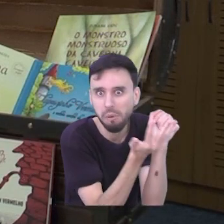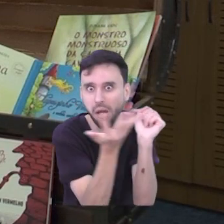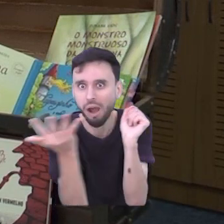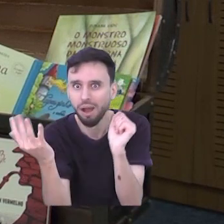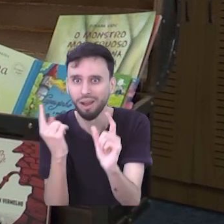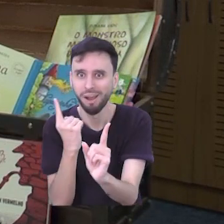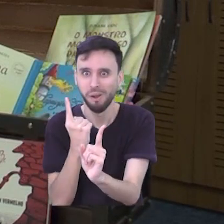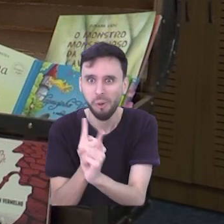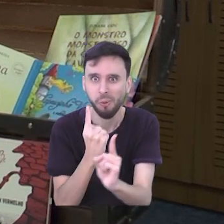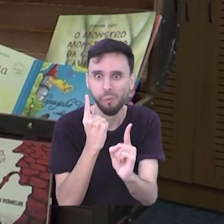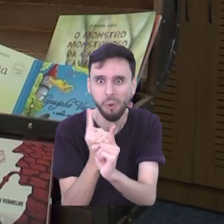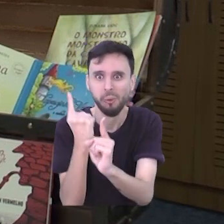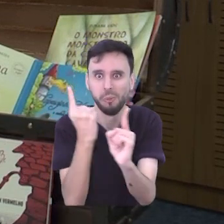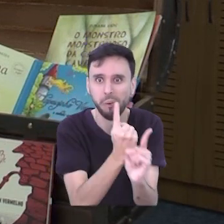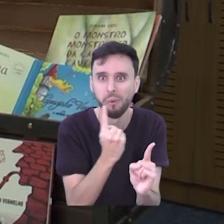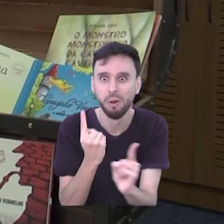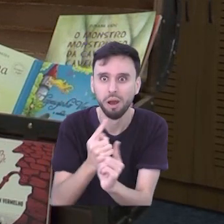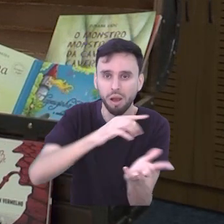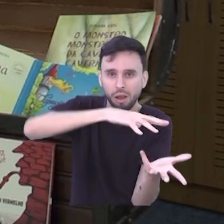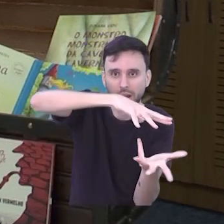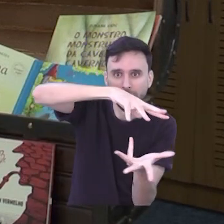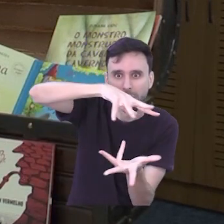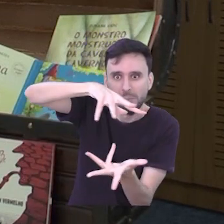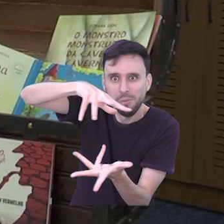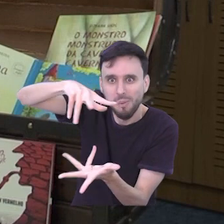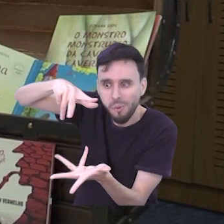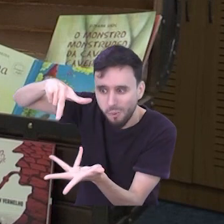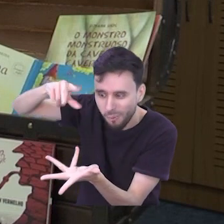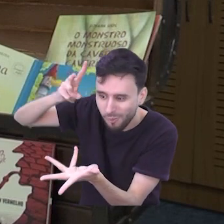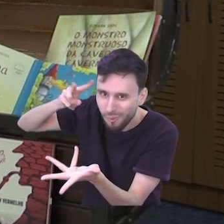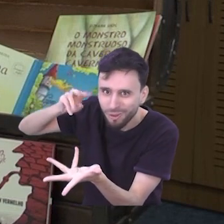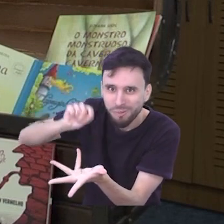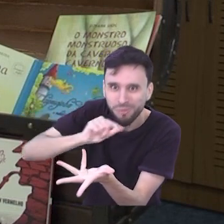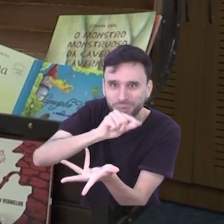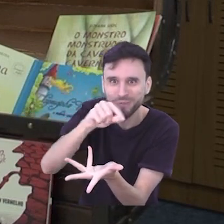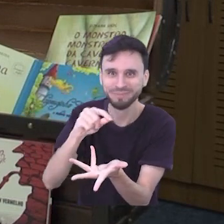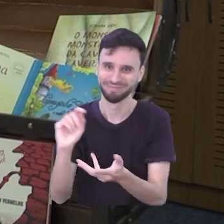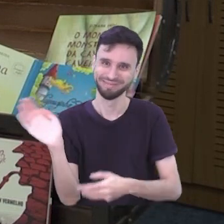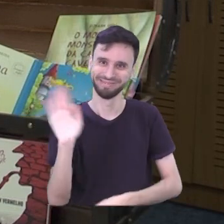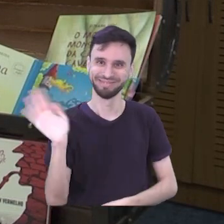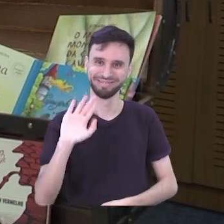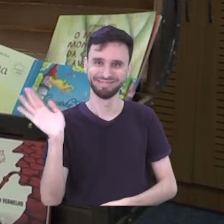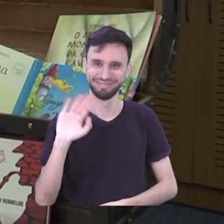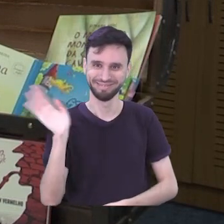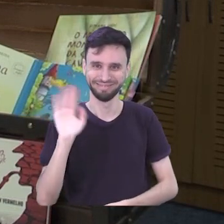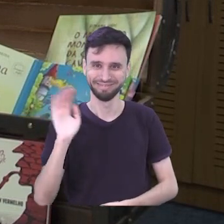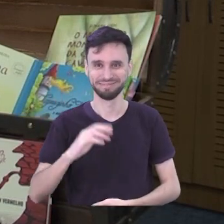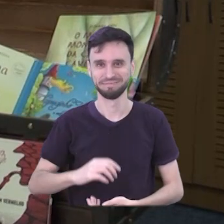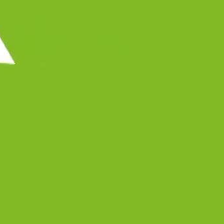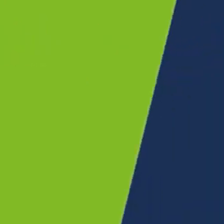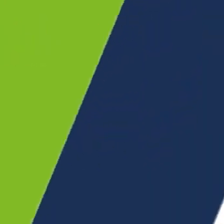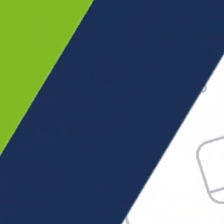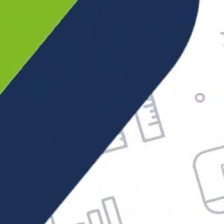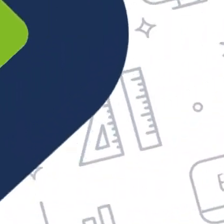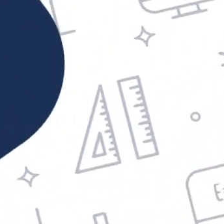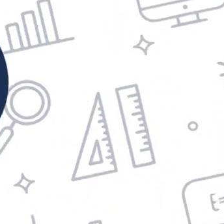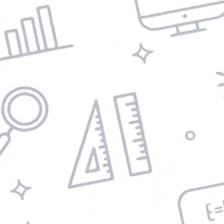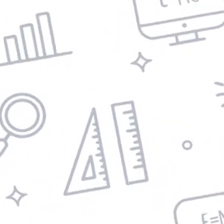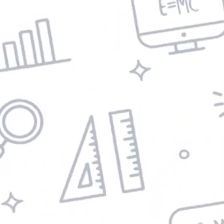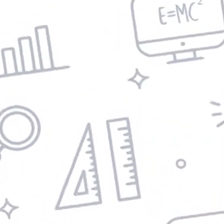desvendados, a cada encontro nós descobrimos mais sobre o mundo das histórias. Tchau, tchau, gente. Até mais.